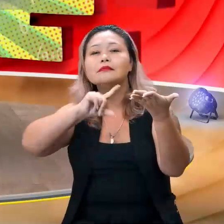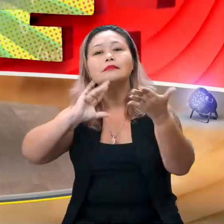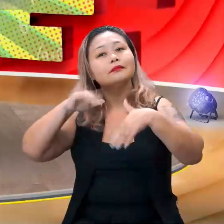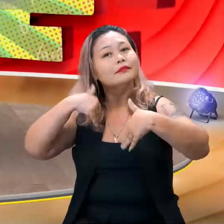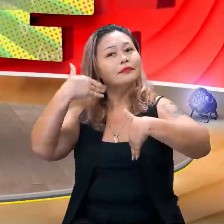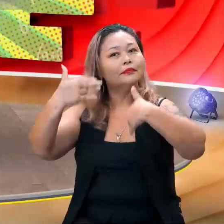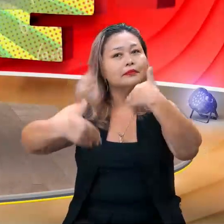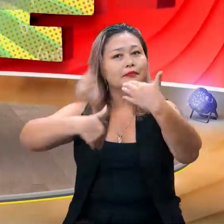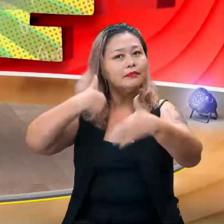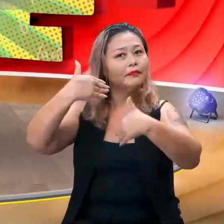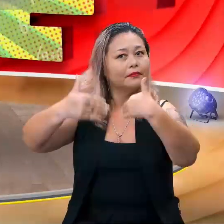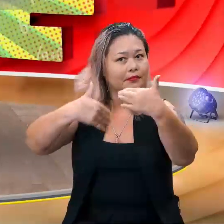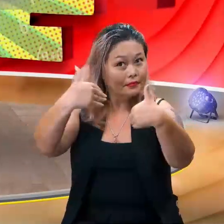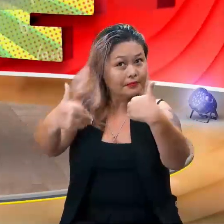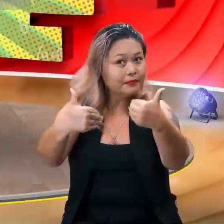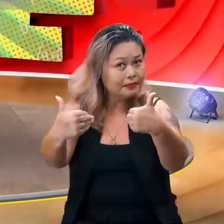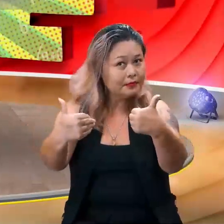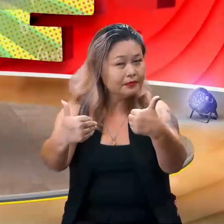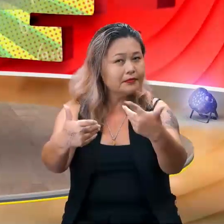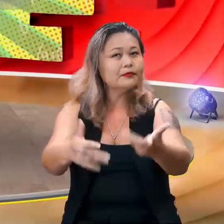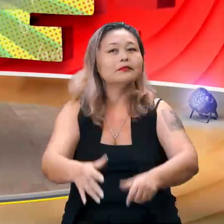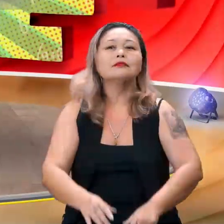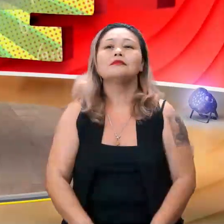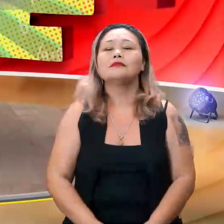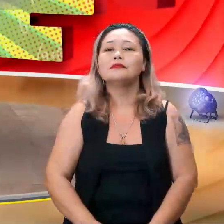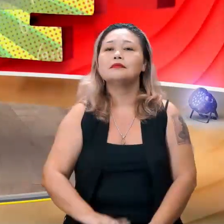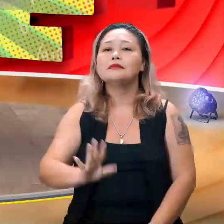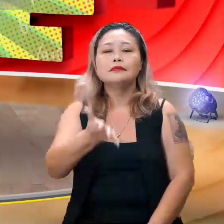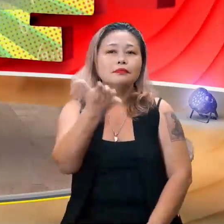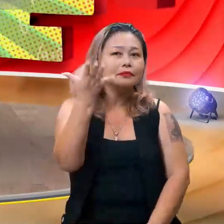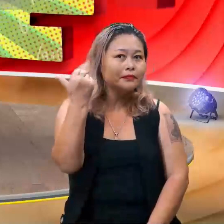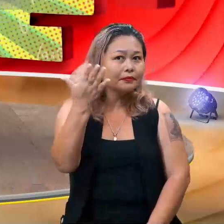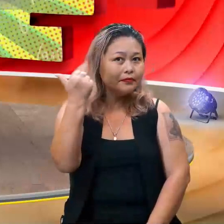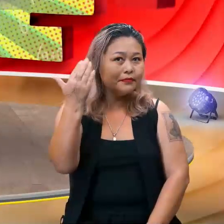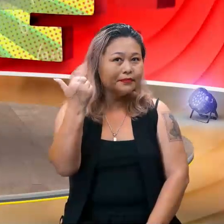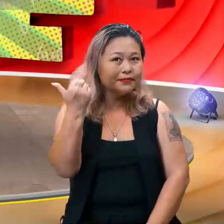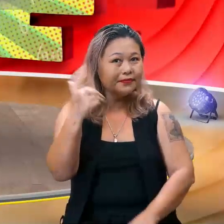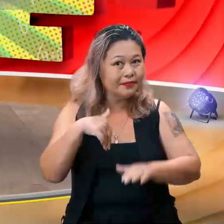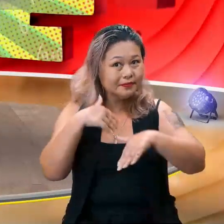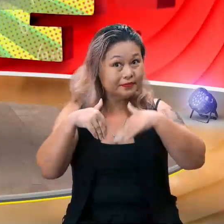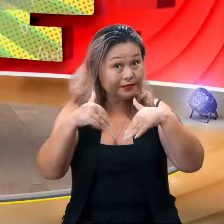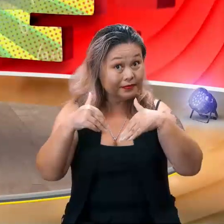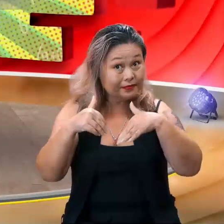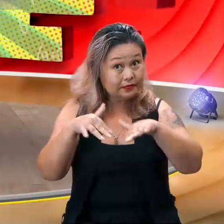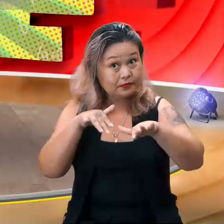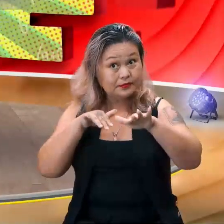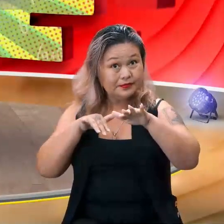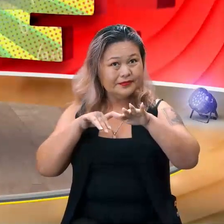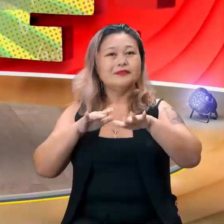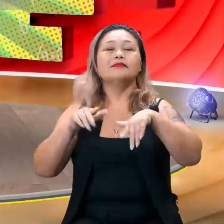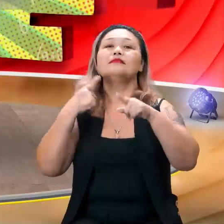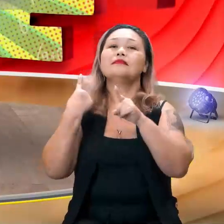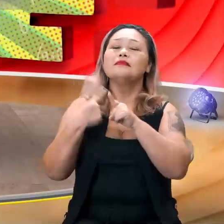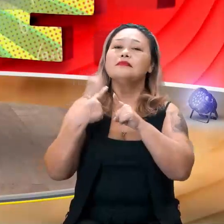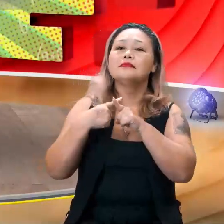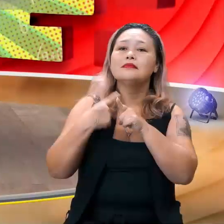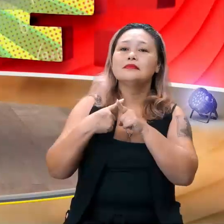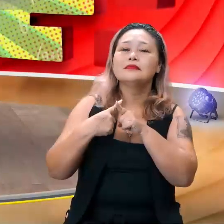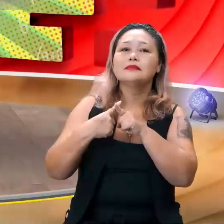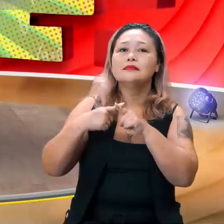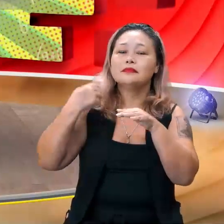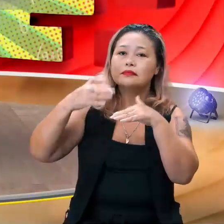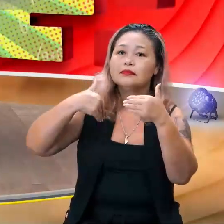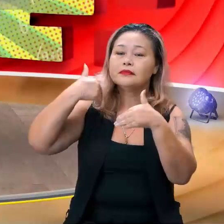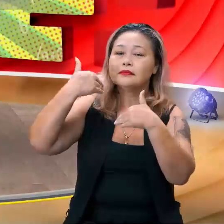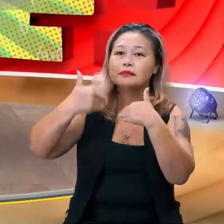né? Mais um passo? Vamos? Mais um passo. Vamos lá dar mais um passinho? Calma. É, até aqui. Vai cair. Por quê? Porque a gente pode avançar, porque já